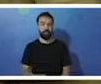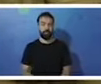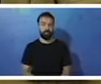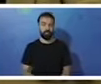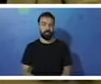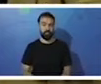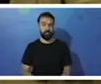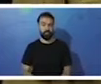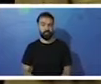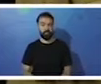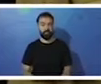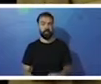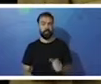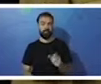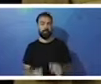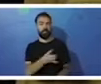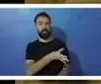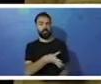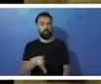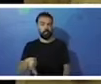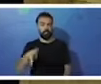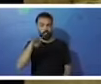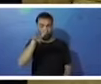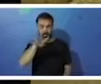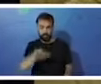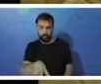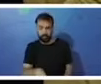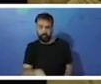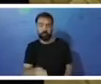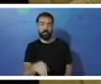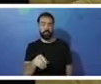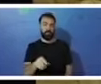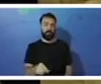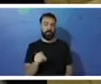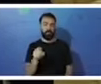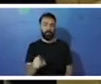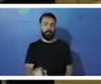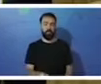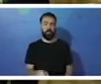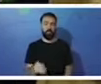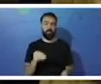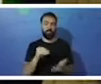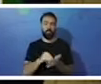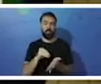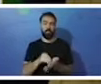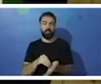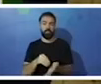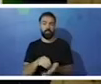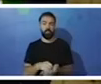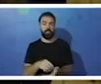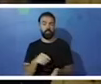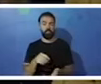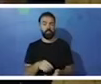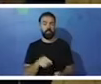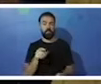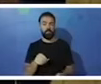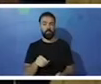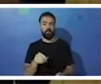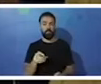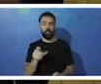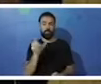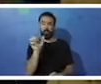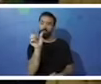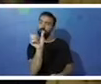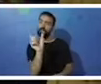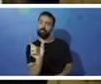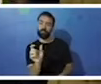Complete a segunda coluna do quadro abaixo, aqui ó, primeira, segunda, com